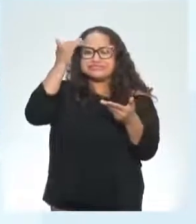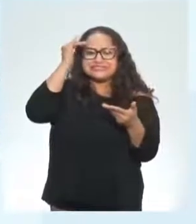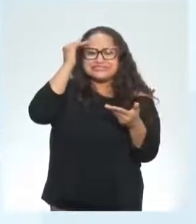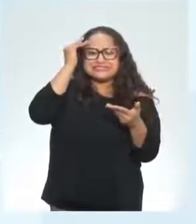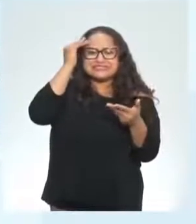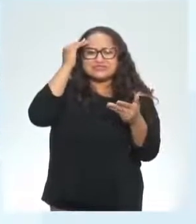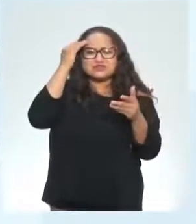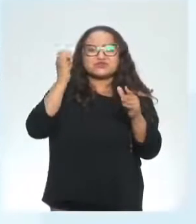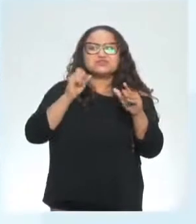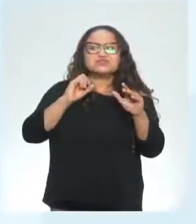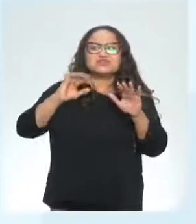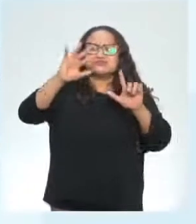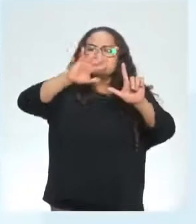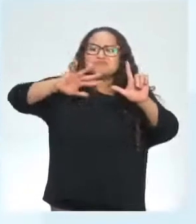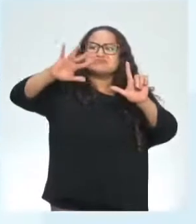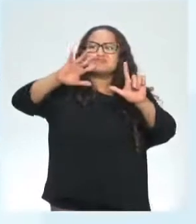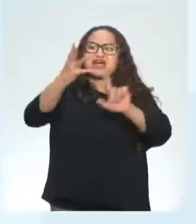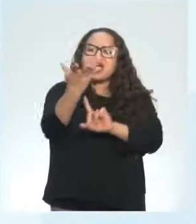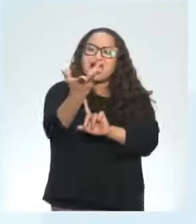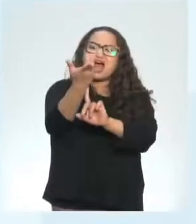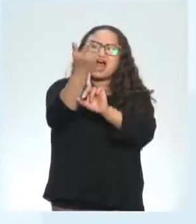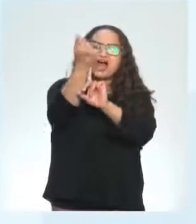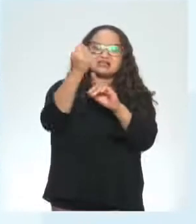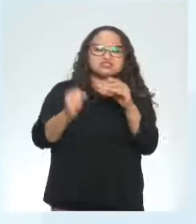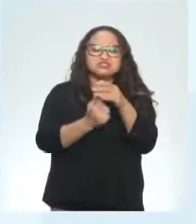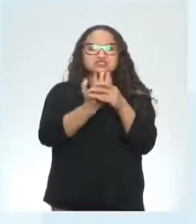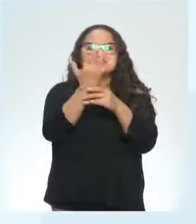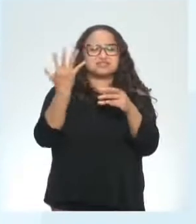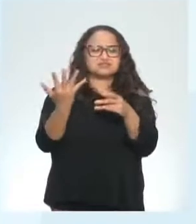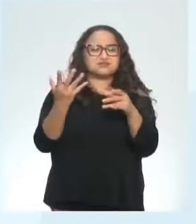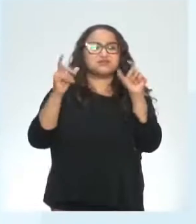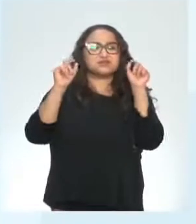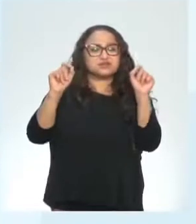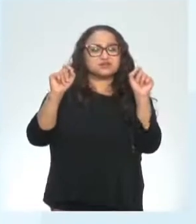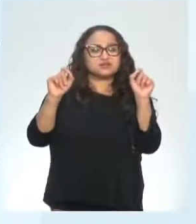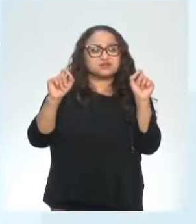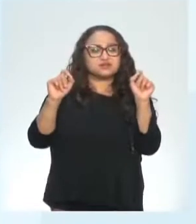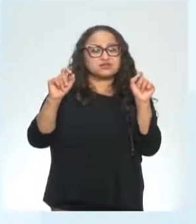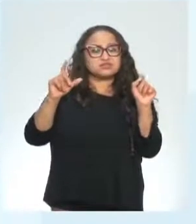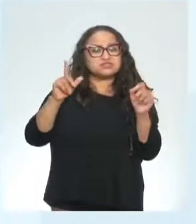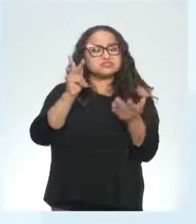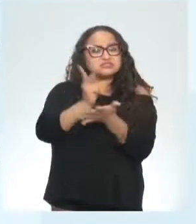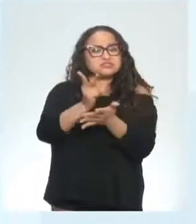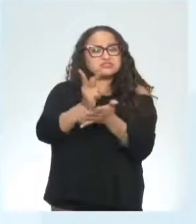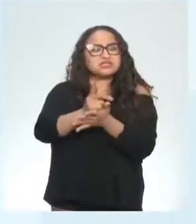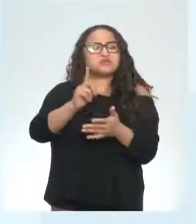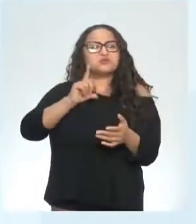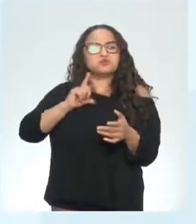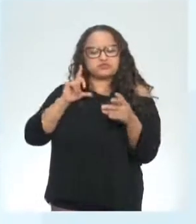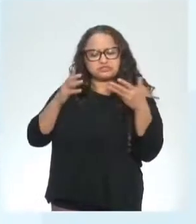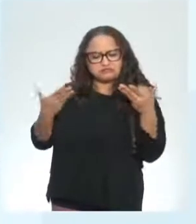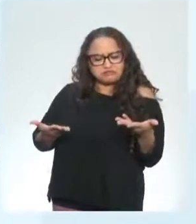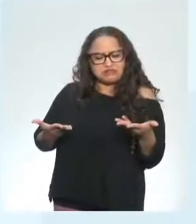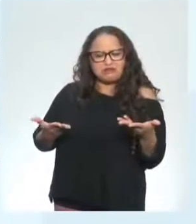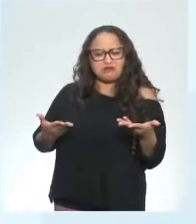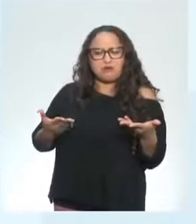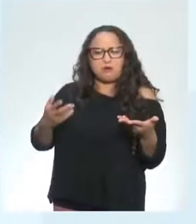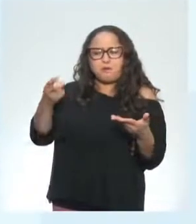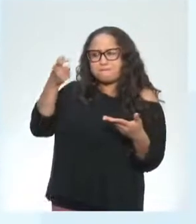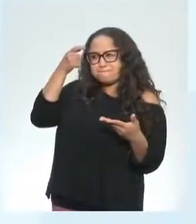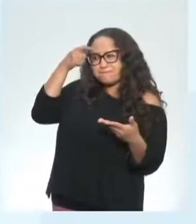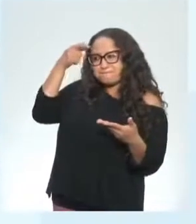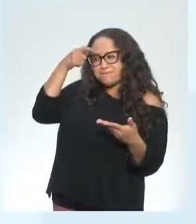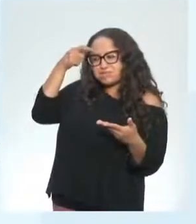das dimensões da criação artística, Que é justamente, tudo aquilo que envolve esse processo mental